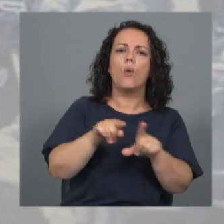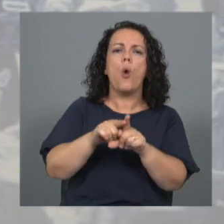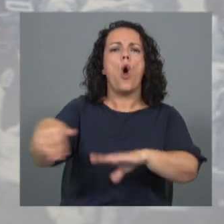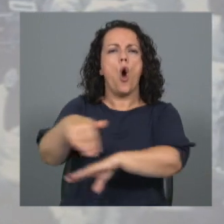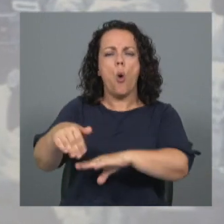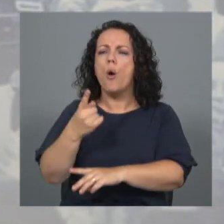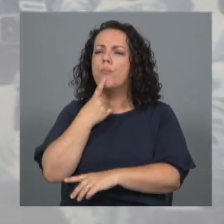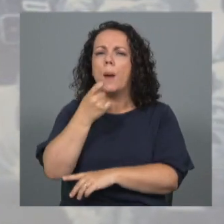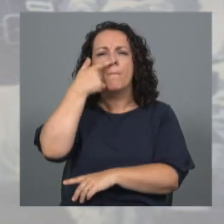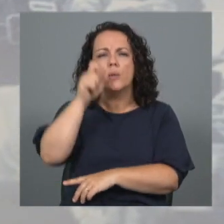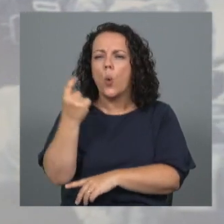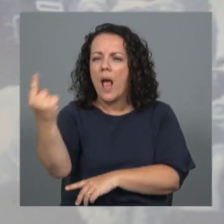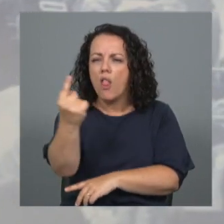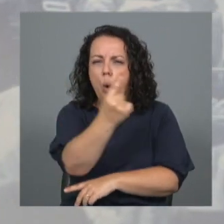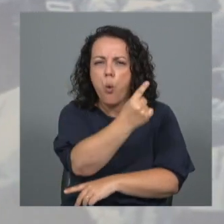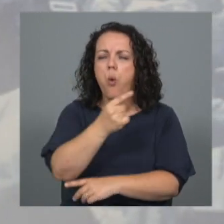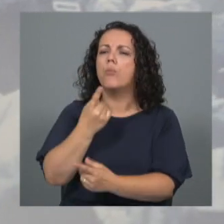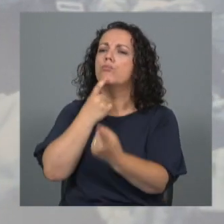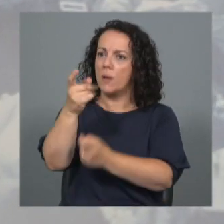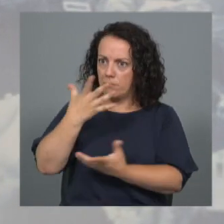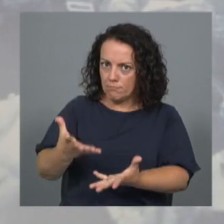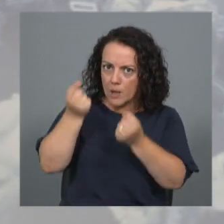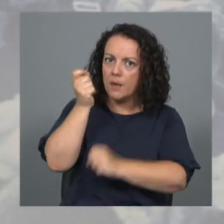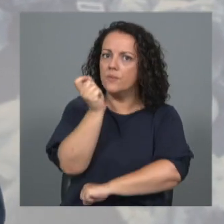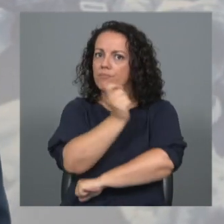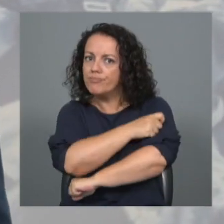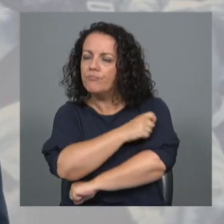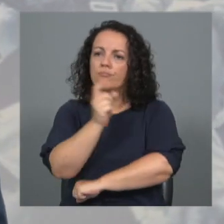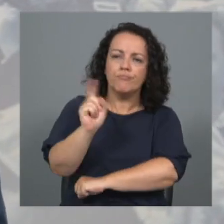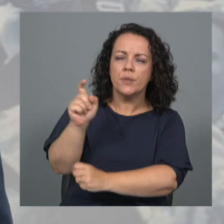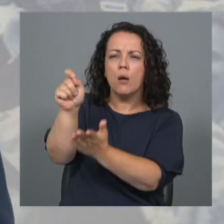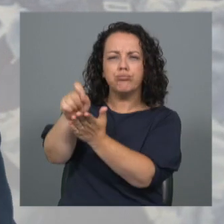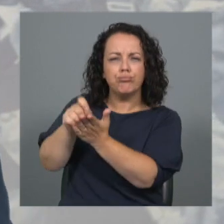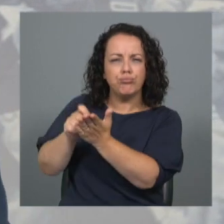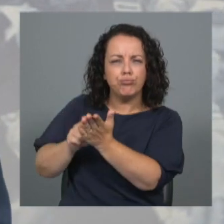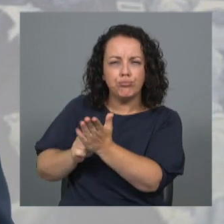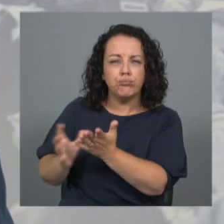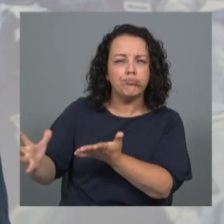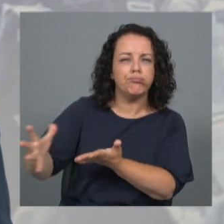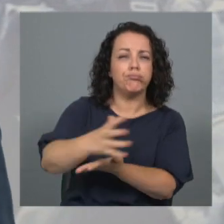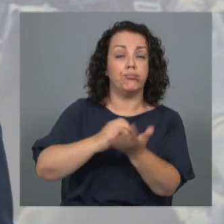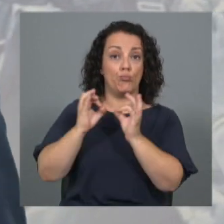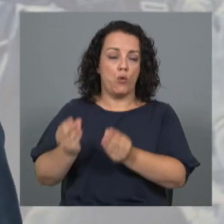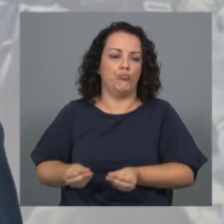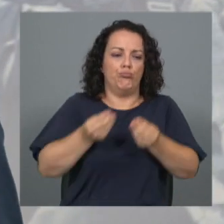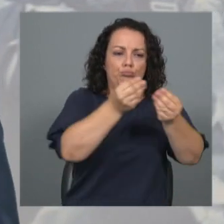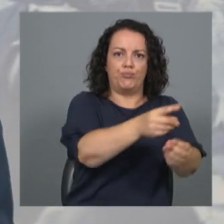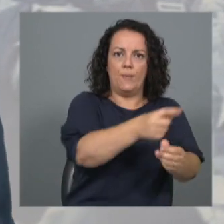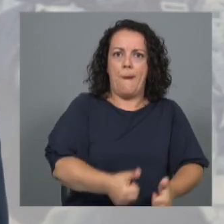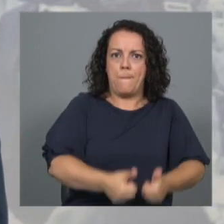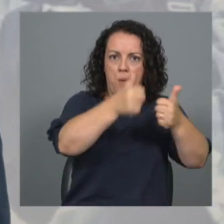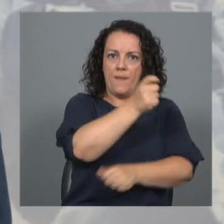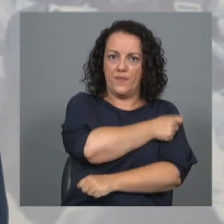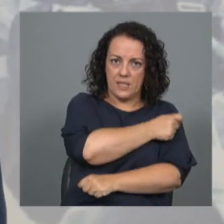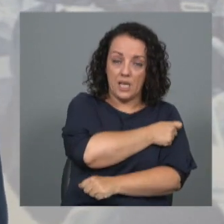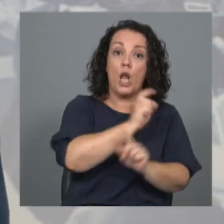é que queria ser vacinado, e, portanto, isso foi respeitado. Esses dados foram transmitidos à Task Force e depois, em cada região e em